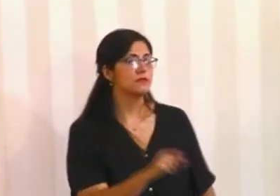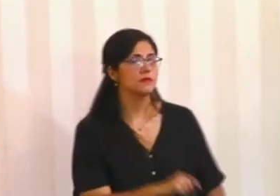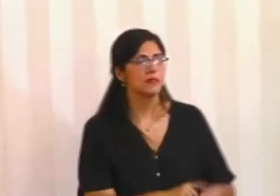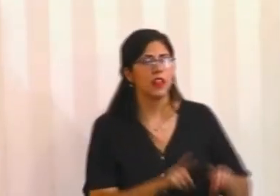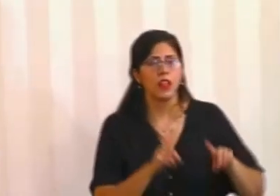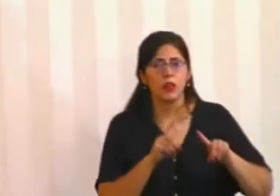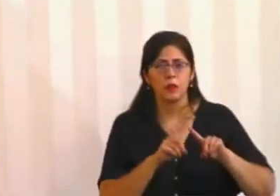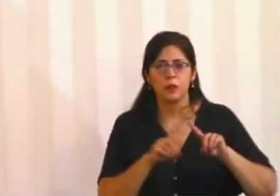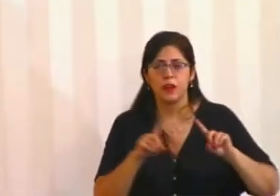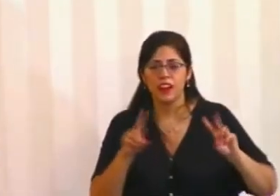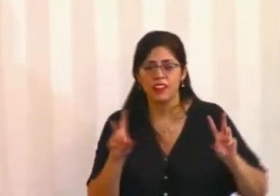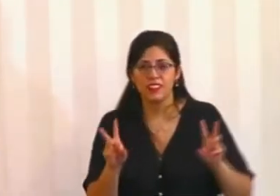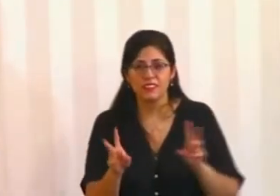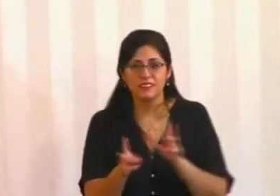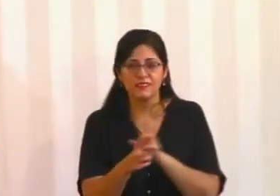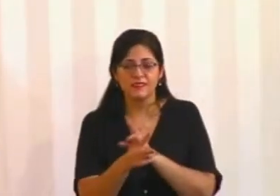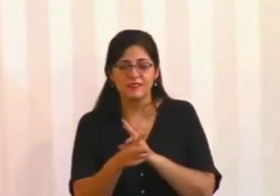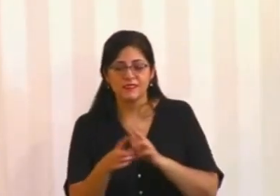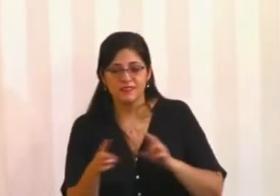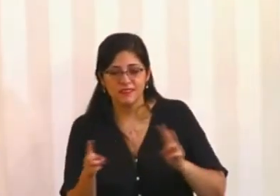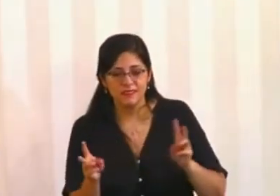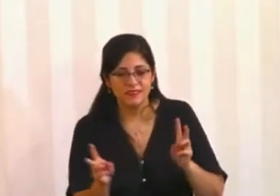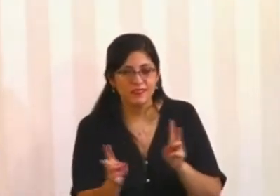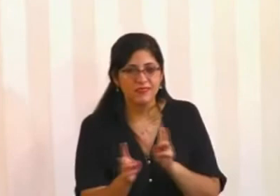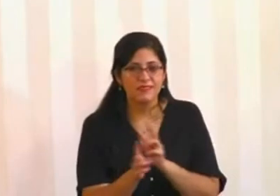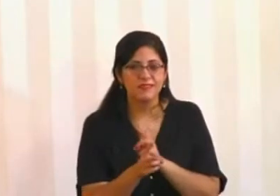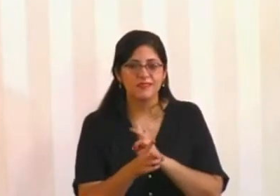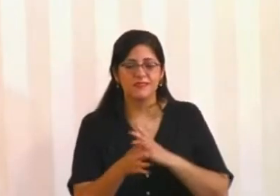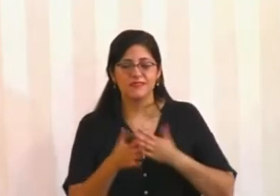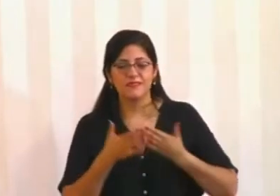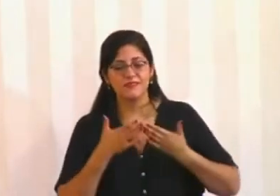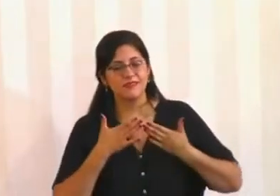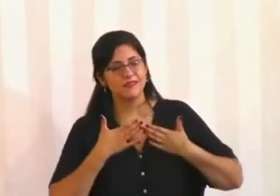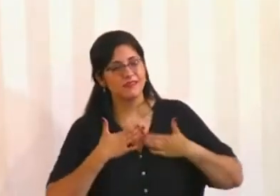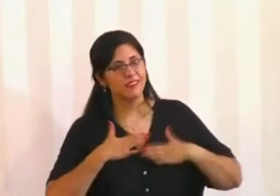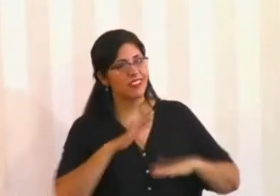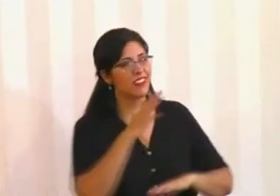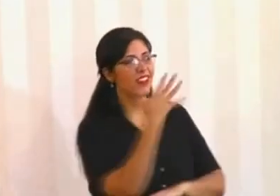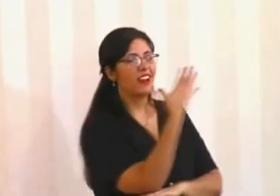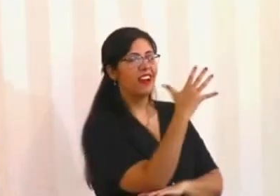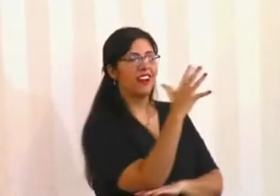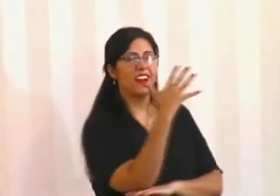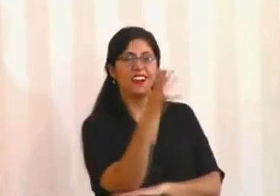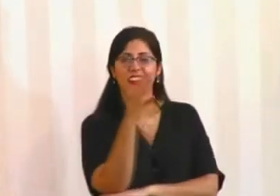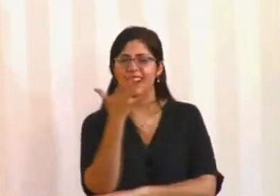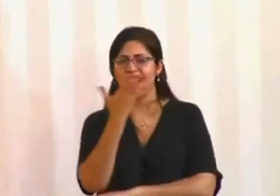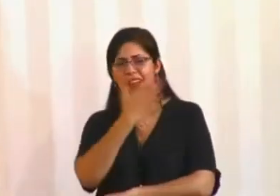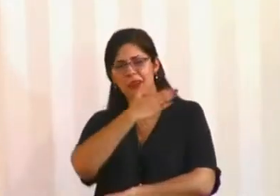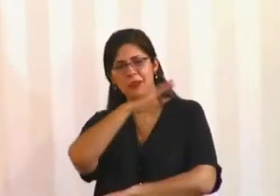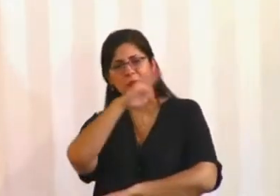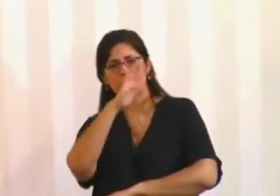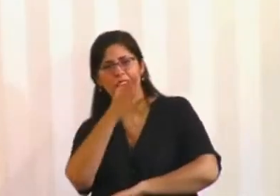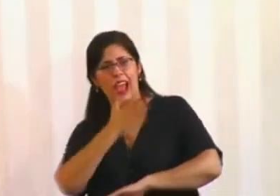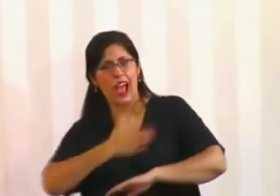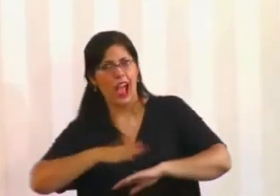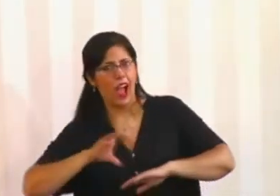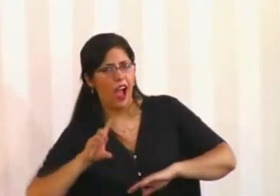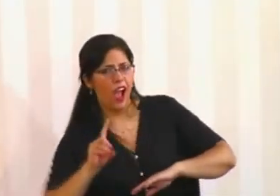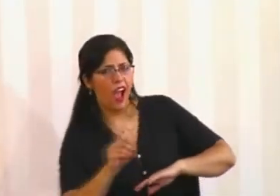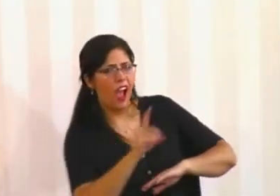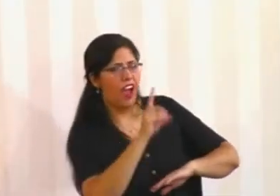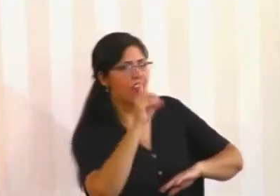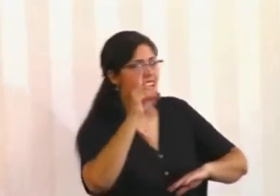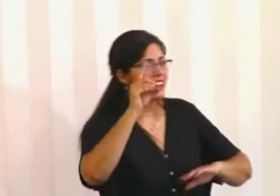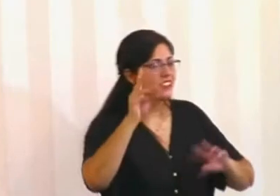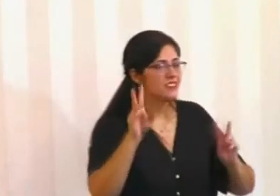ventinho quase que imperceptível? Sabe quando você está num lugar bonito assim? Imagine agora você numa montanha bem alta e vem aquele vento gostoso